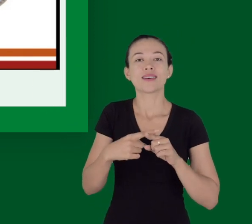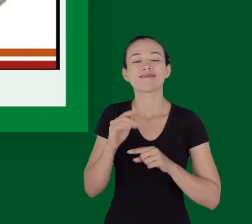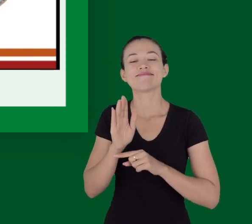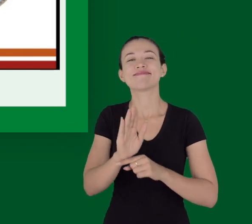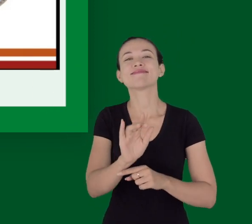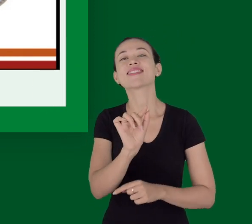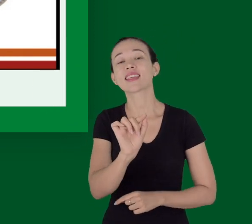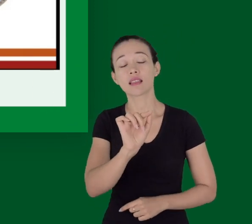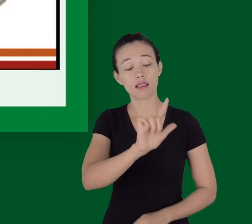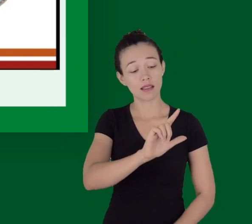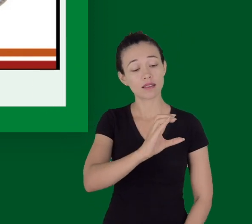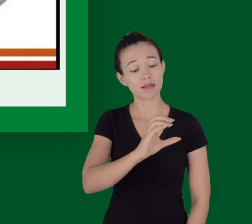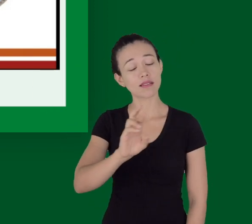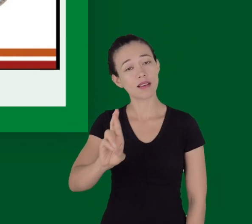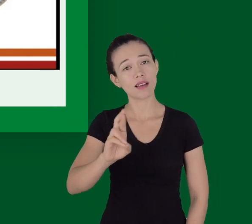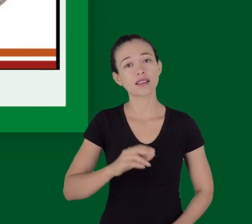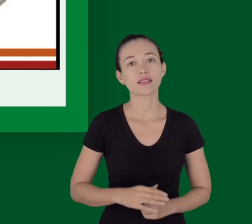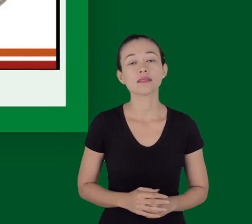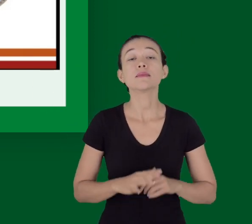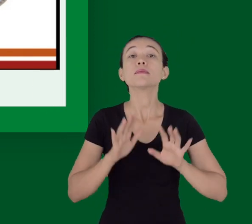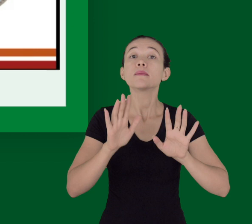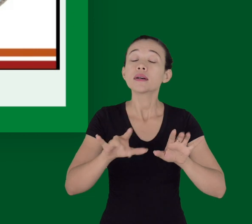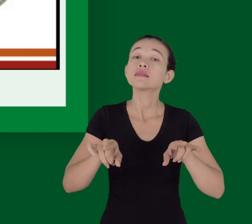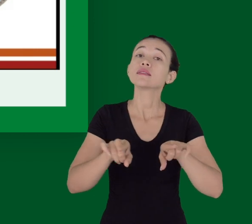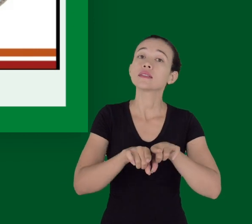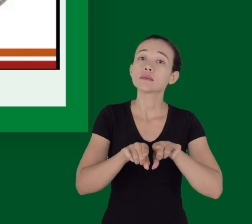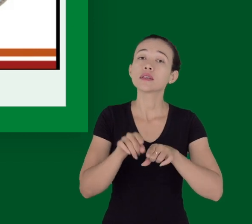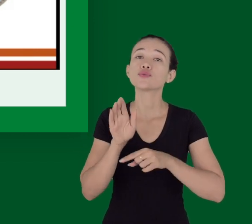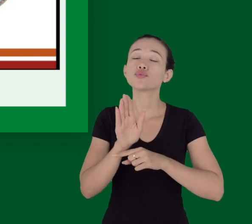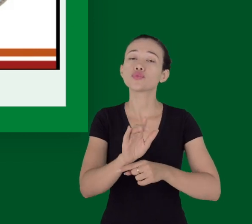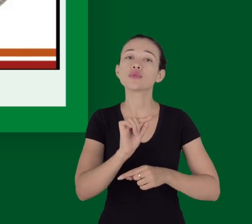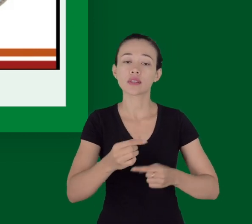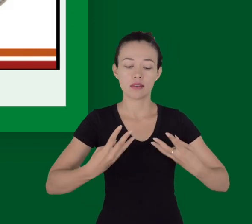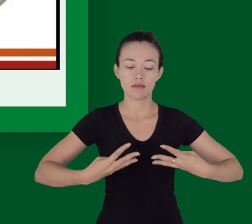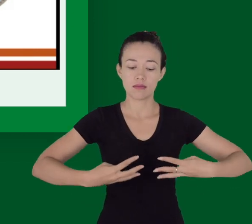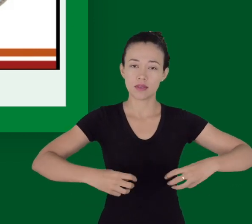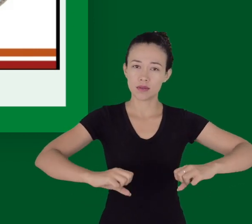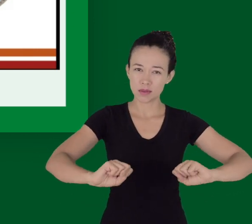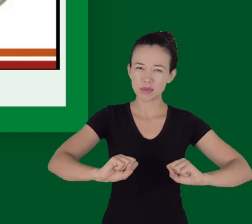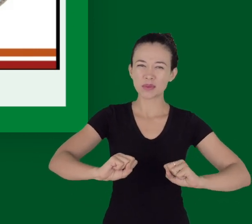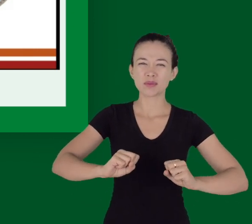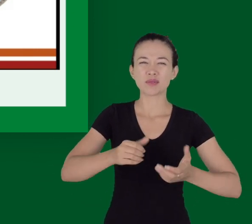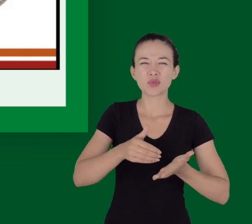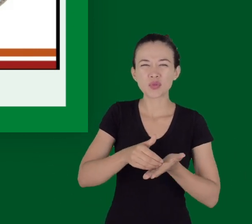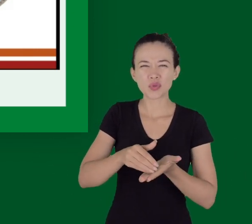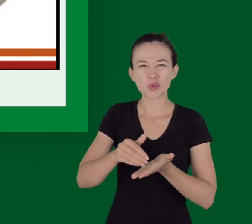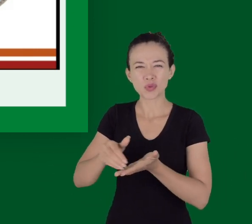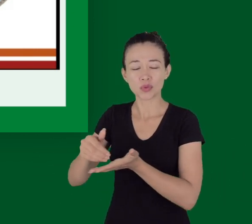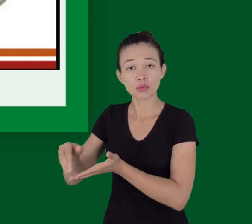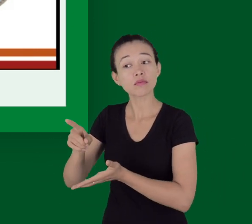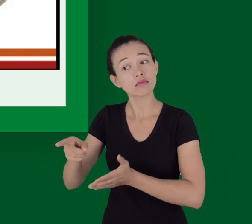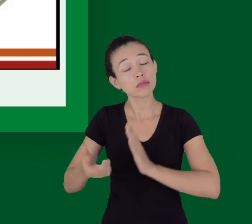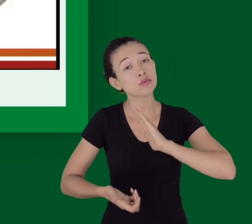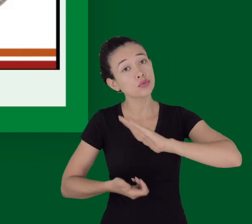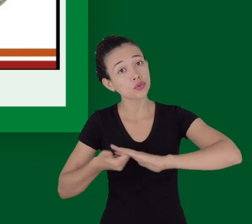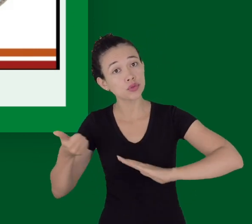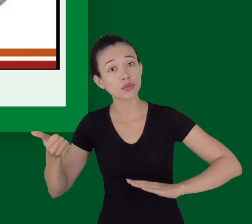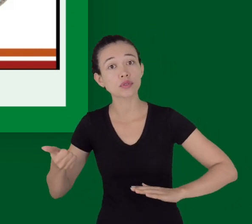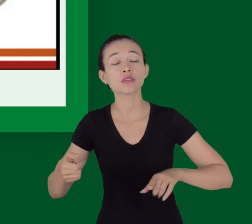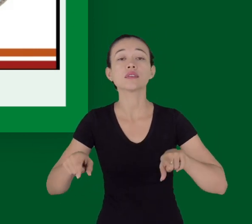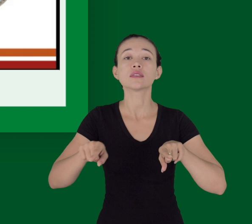calota craniana porque tem o líquor. Mas o líquor também é responsável por remover resíduos metabólicos,